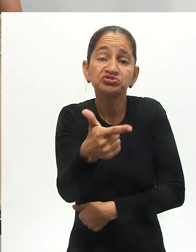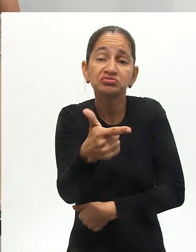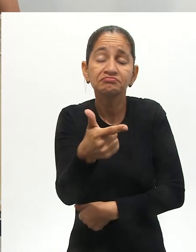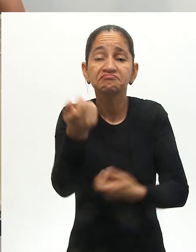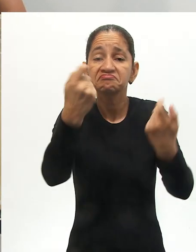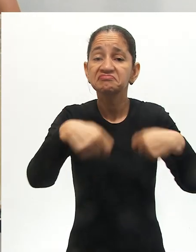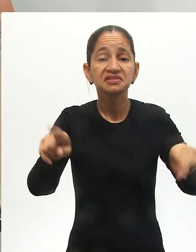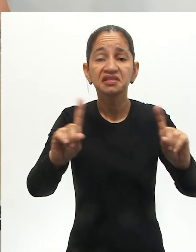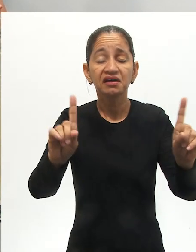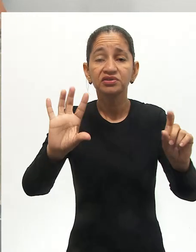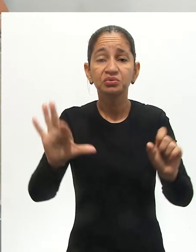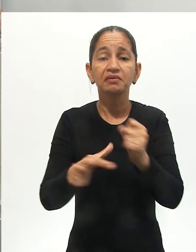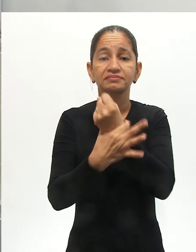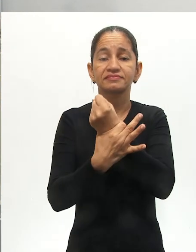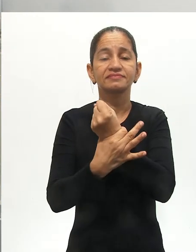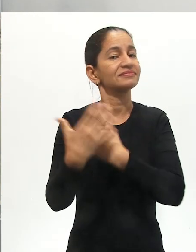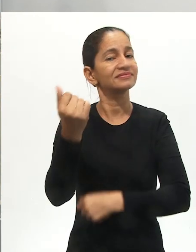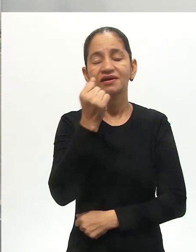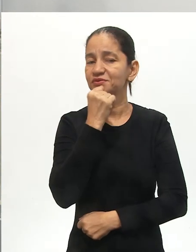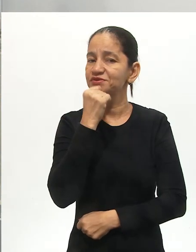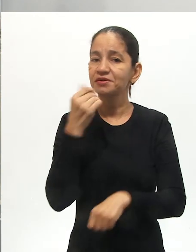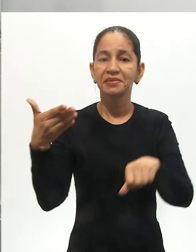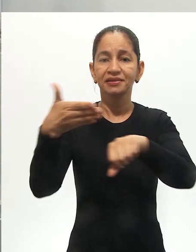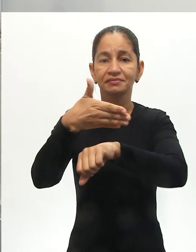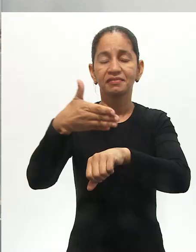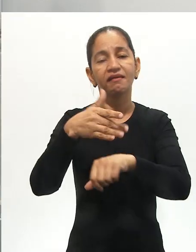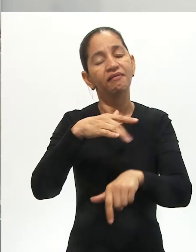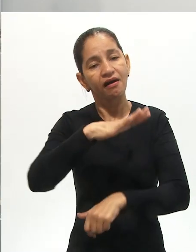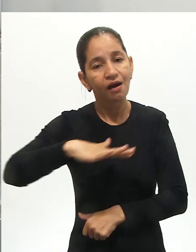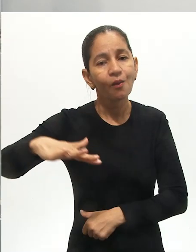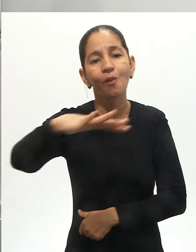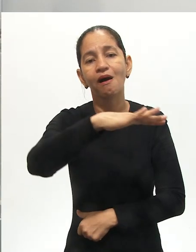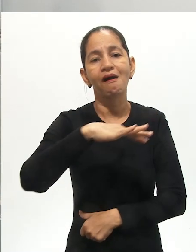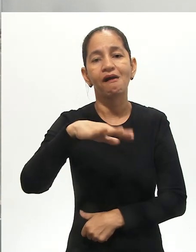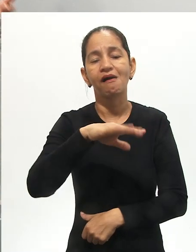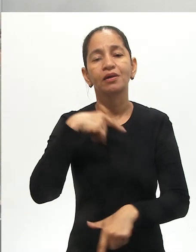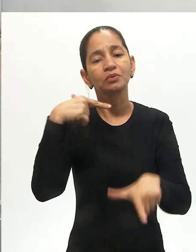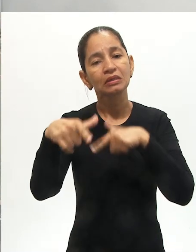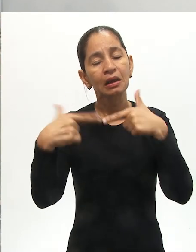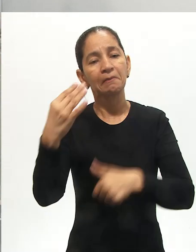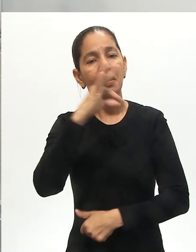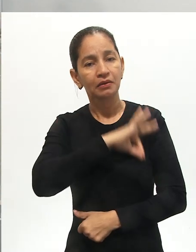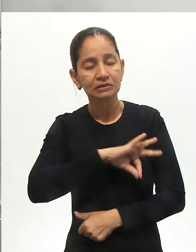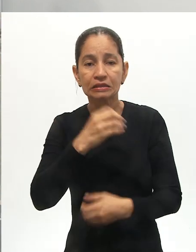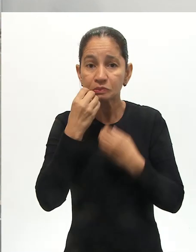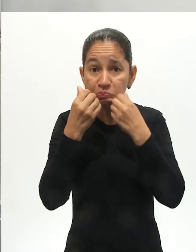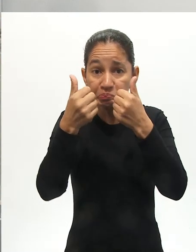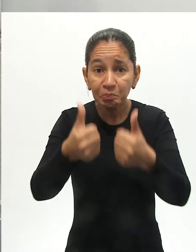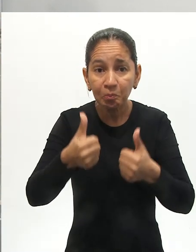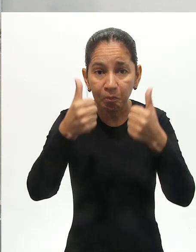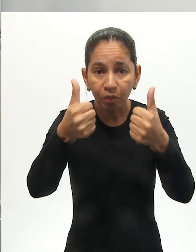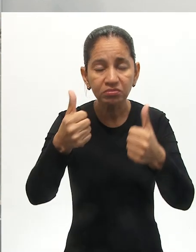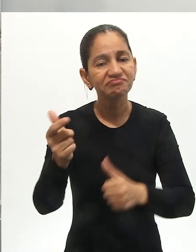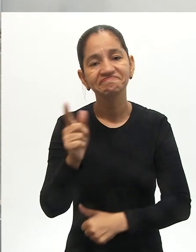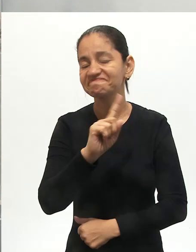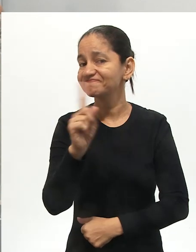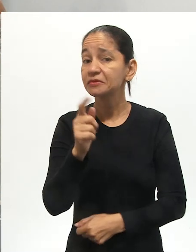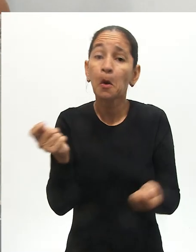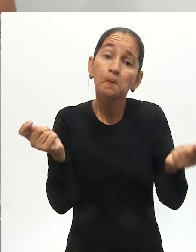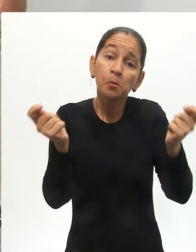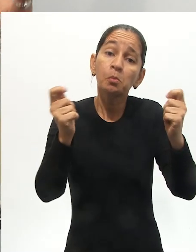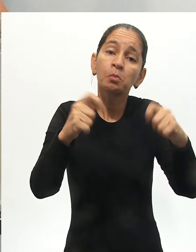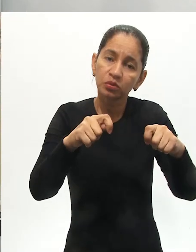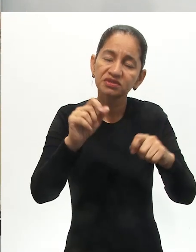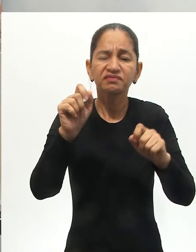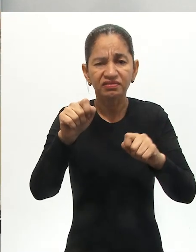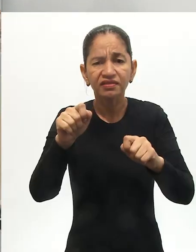superior, ela já não é mais uma garantia de acesso ao mercado de trabalho, de um bom emprego, de um bom salário. Ela é apenas